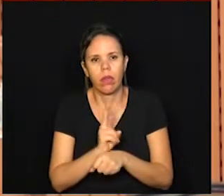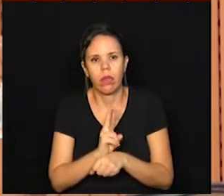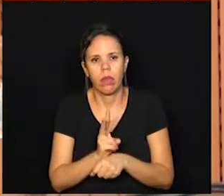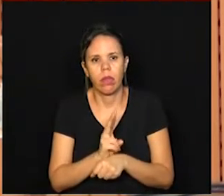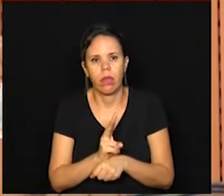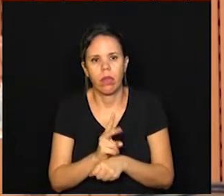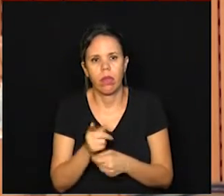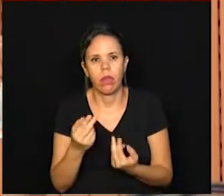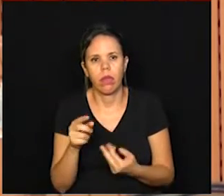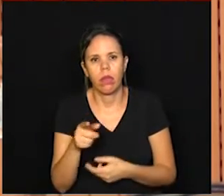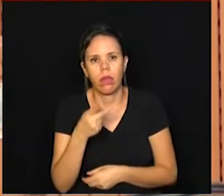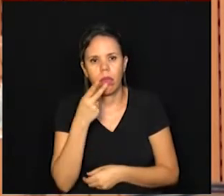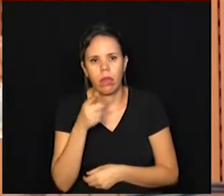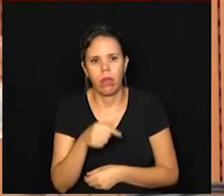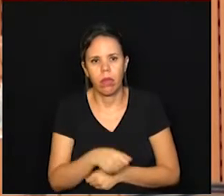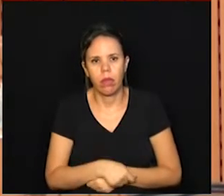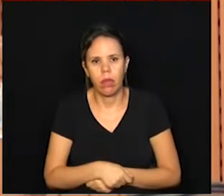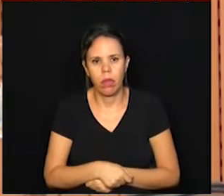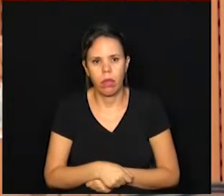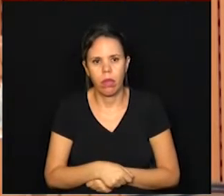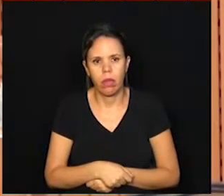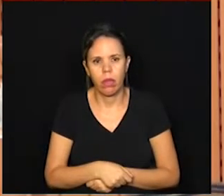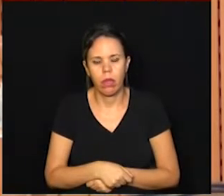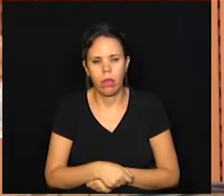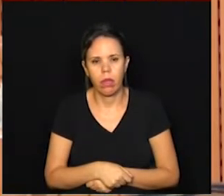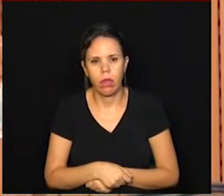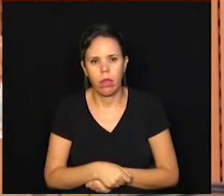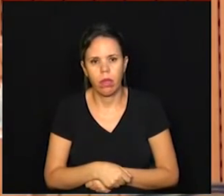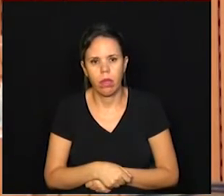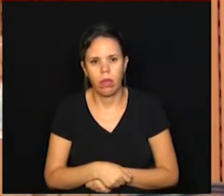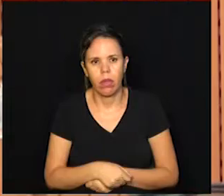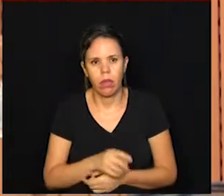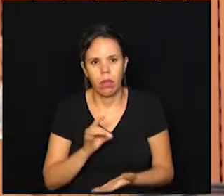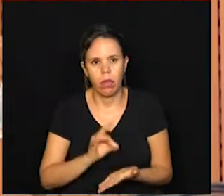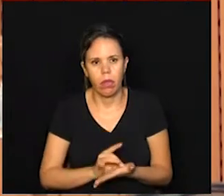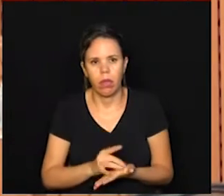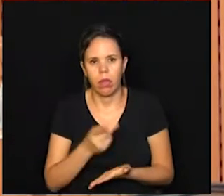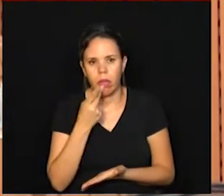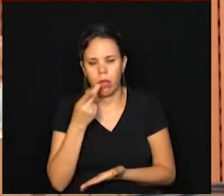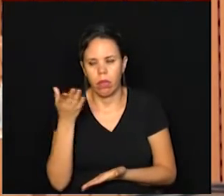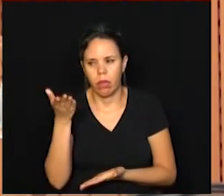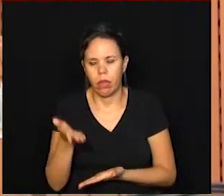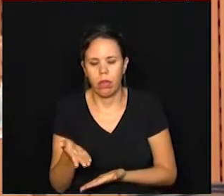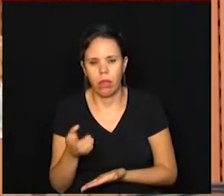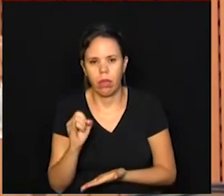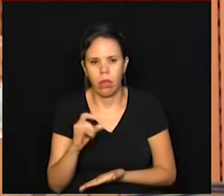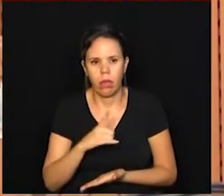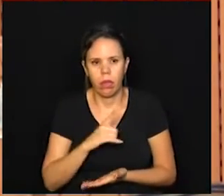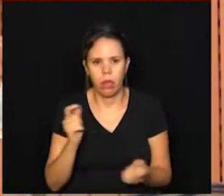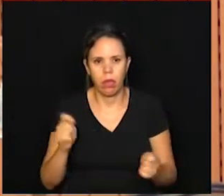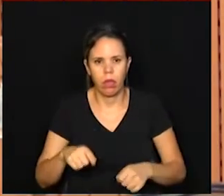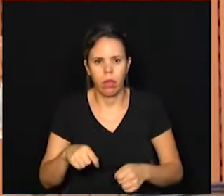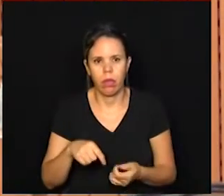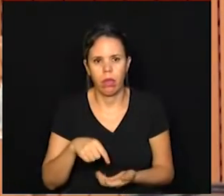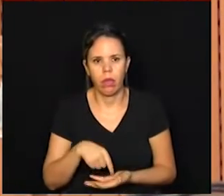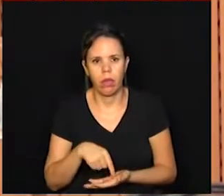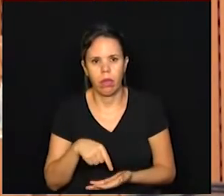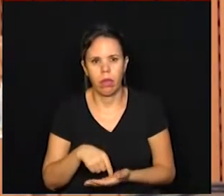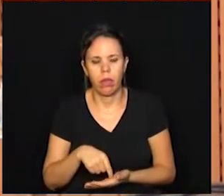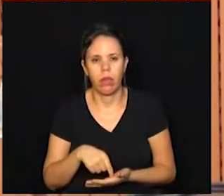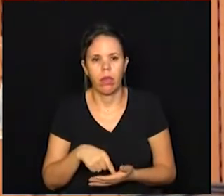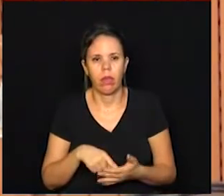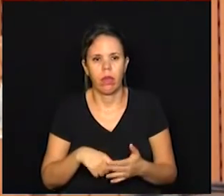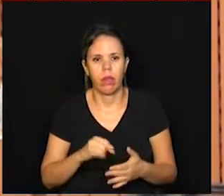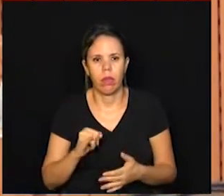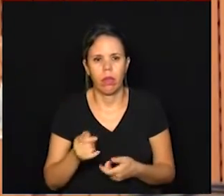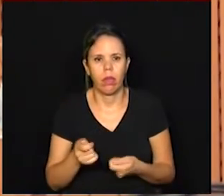Como o senhor disse, Vossa Excelência acaba de afirmar, se existe um poder aqui, o poder executivo, se